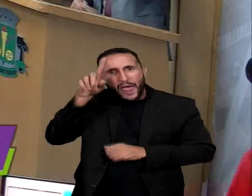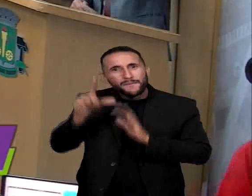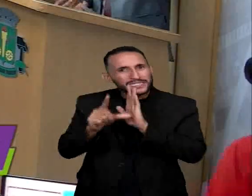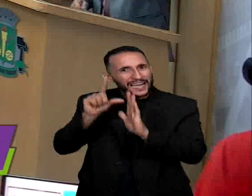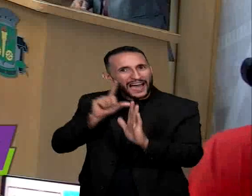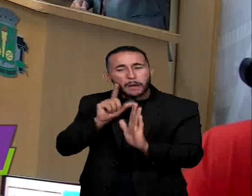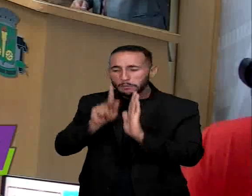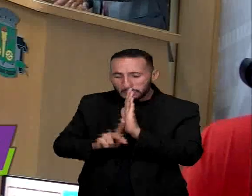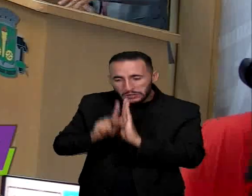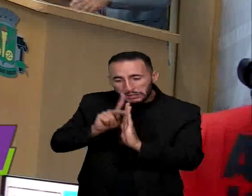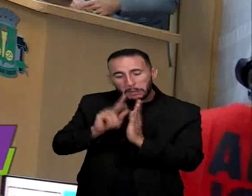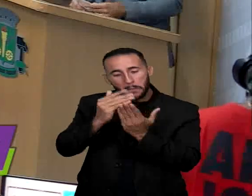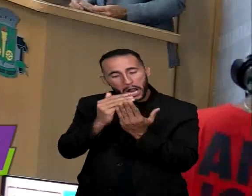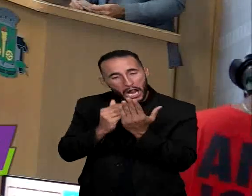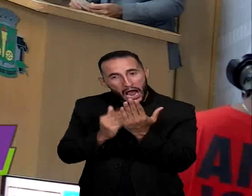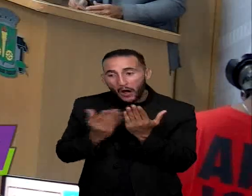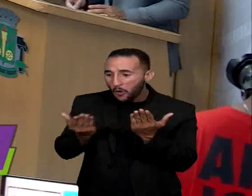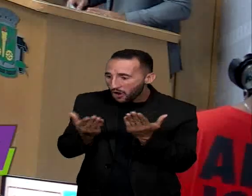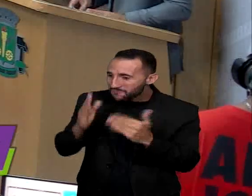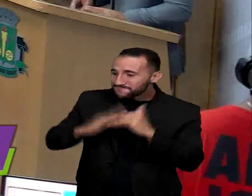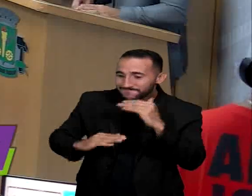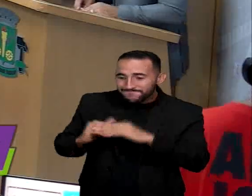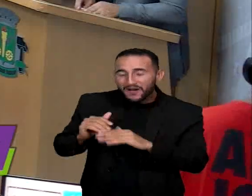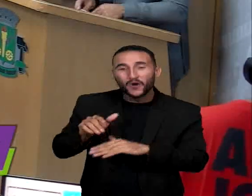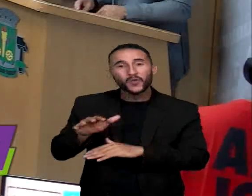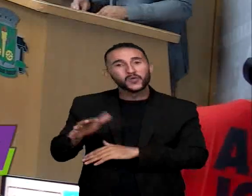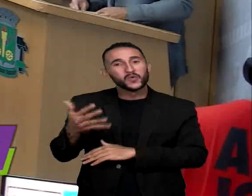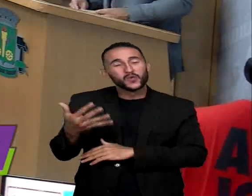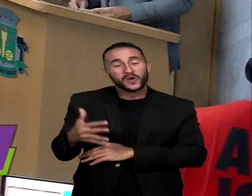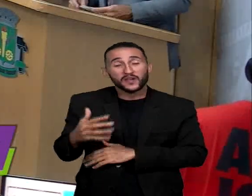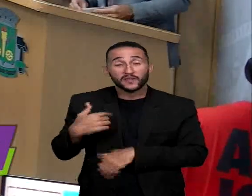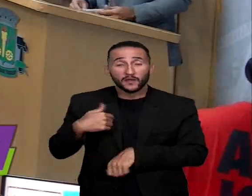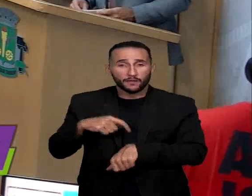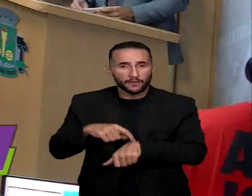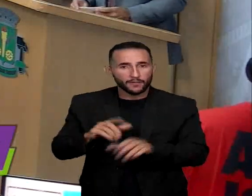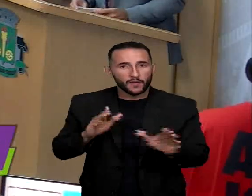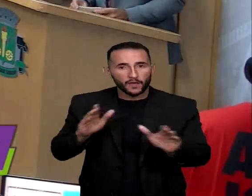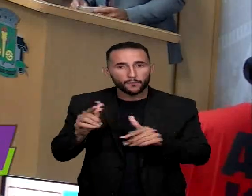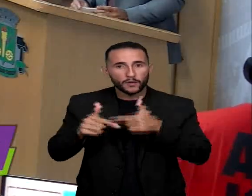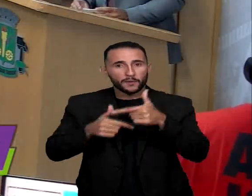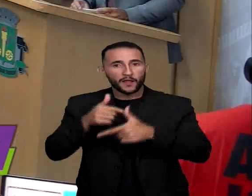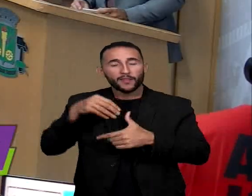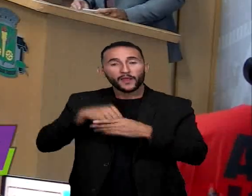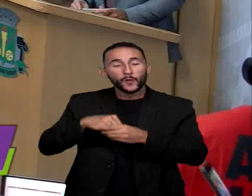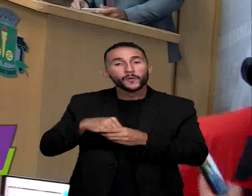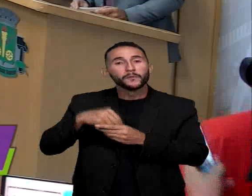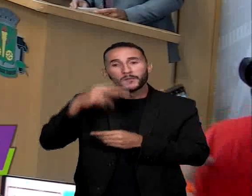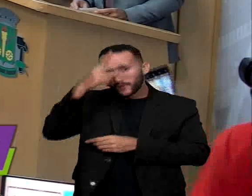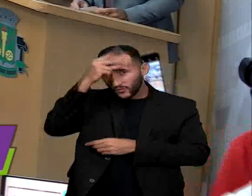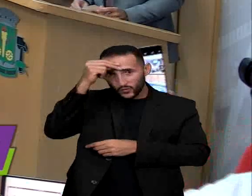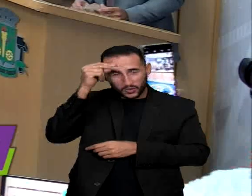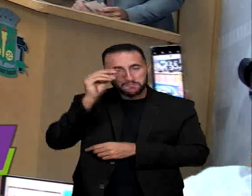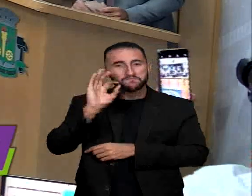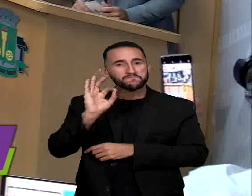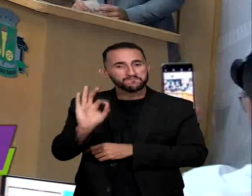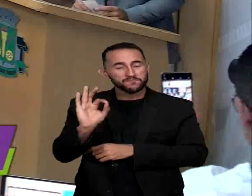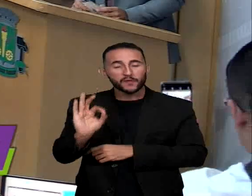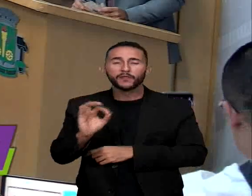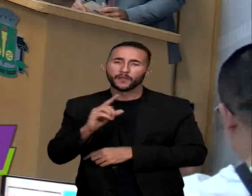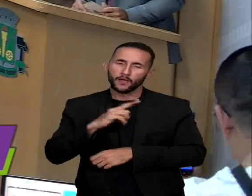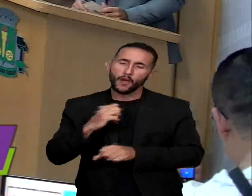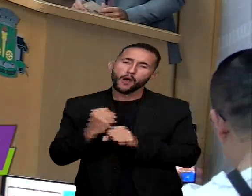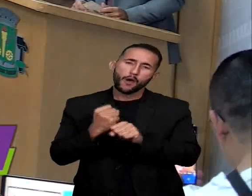que esse essa essa passagem aqui desculpa e pela pelo poder executivo tem obras importantes também de